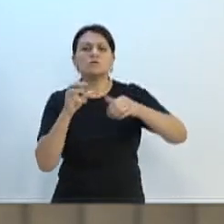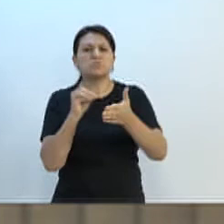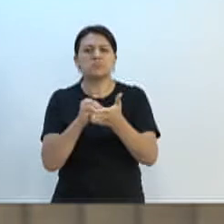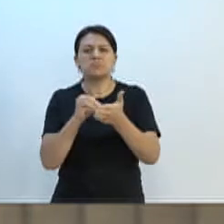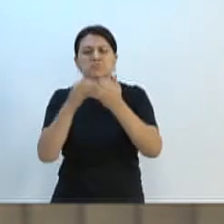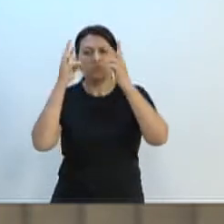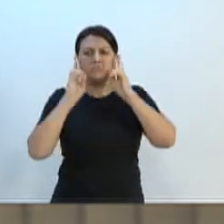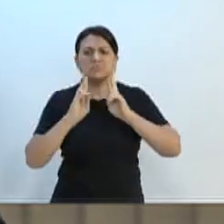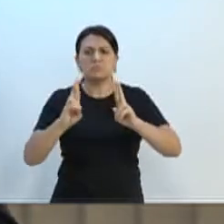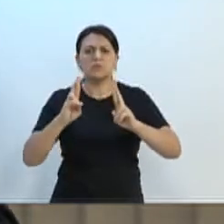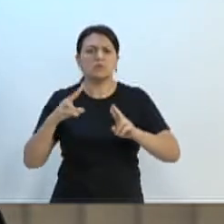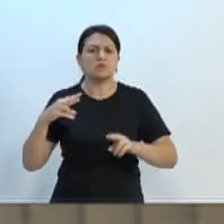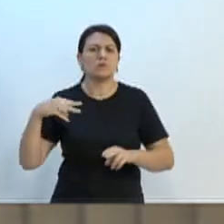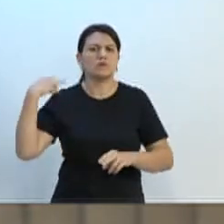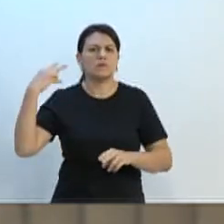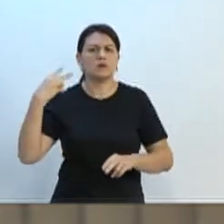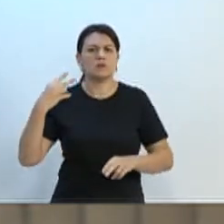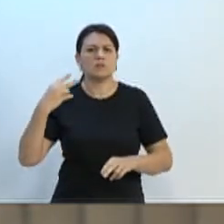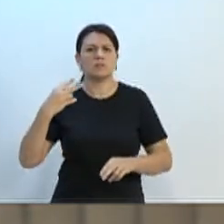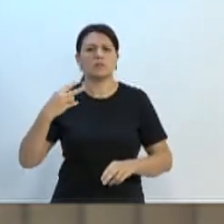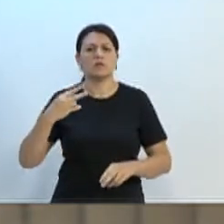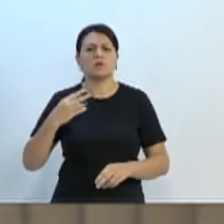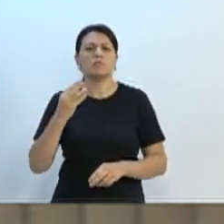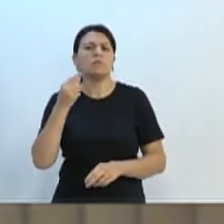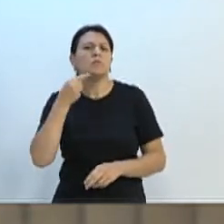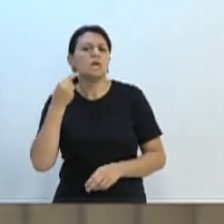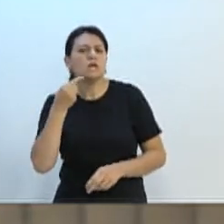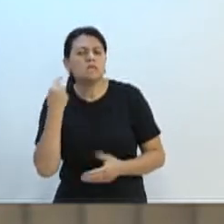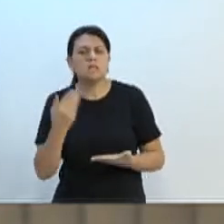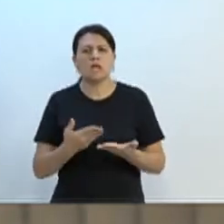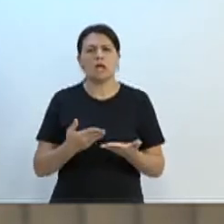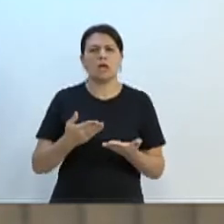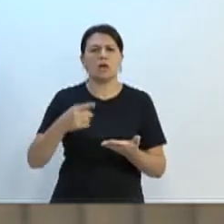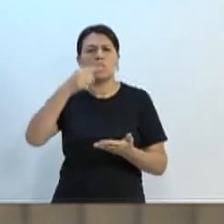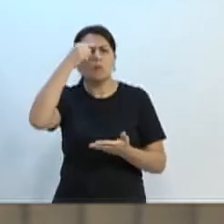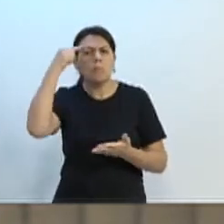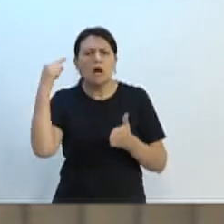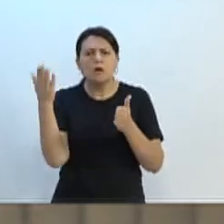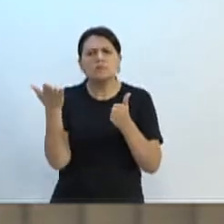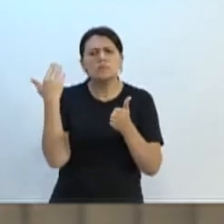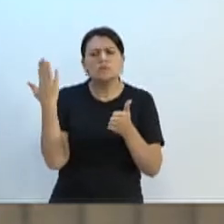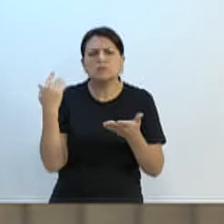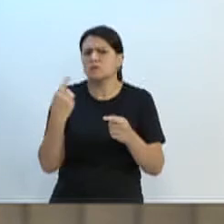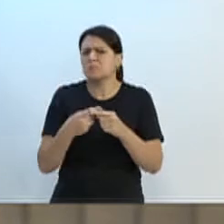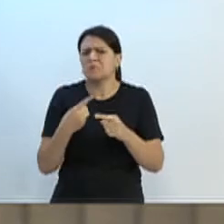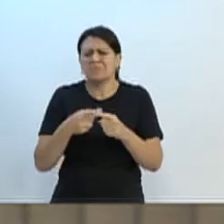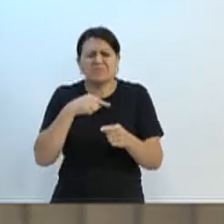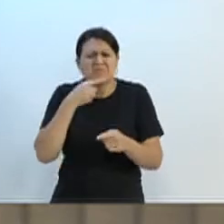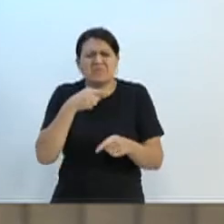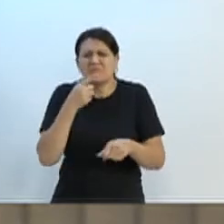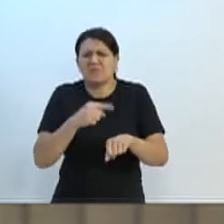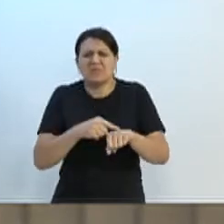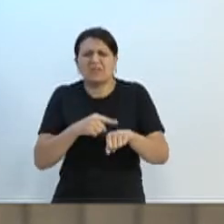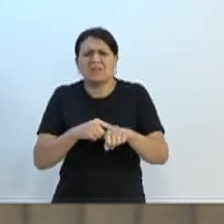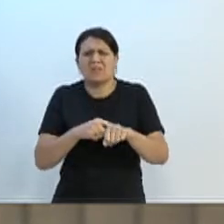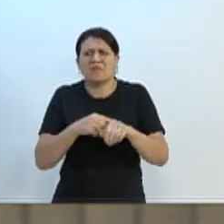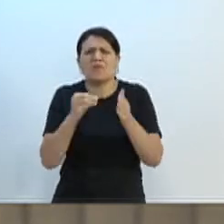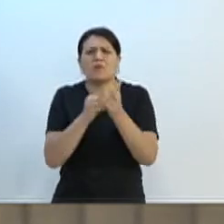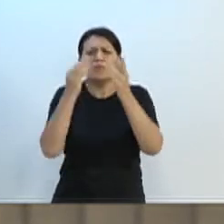Marcelo Lazzarin, pelo vereador Marcos da Rosa, durante o seu período, porque em momento algum foi desrespeitado qualquer artigo do